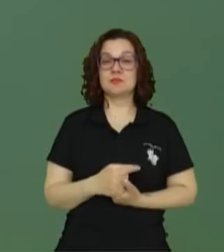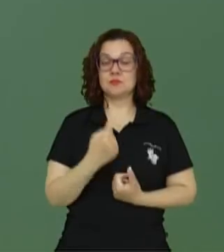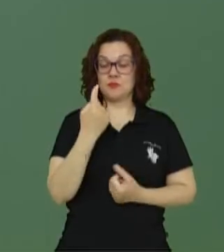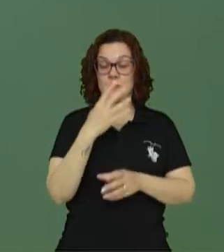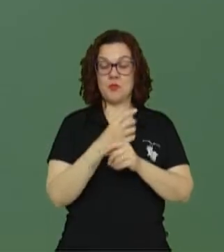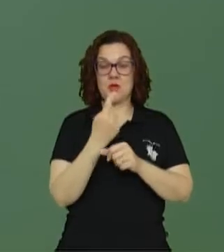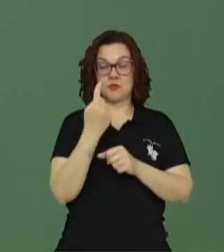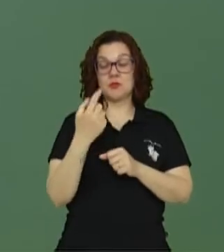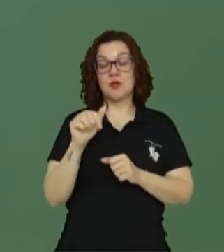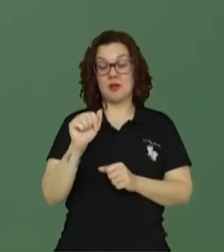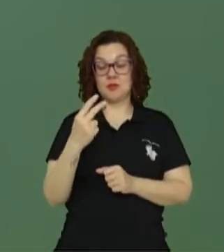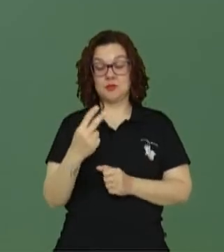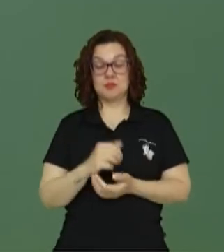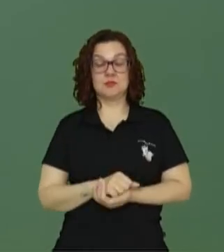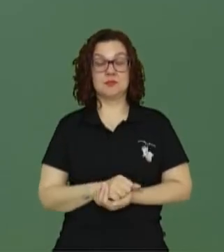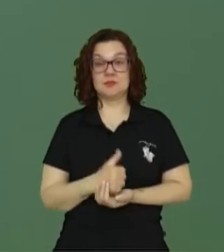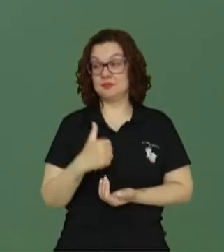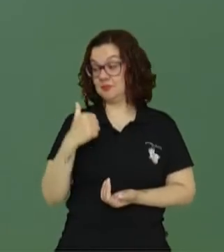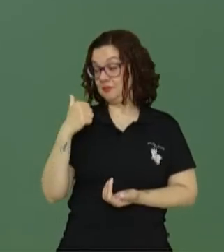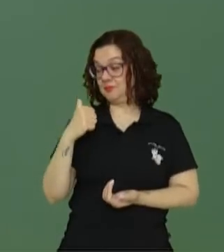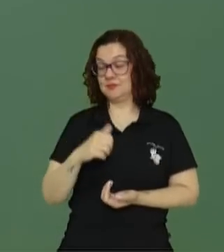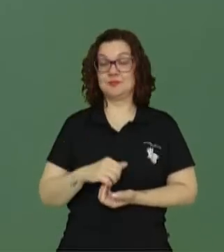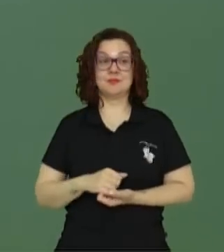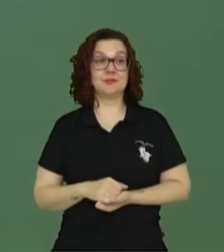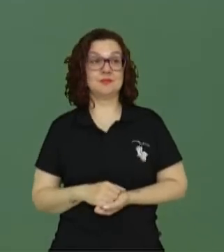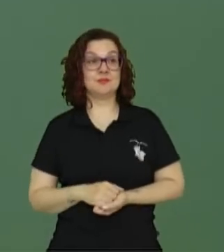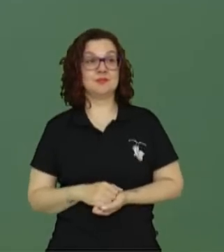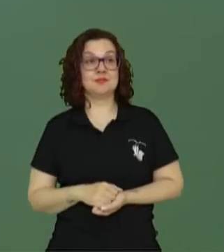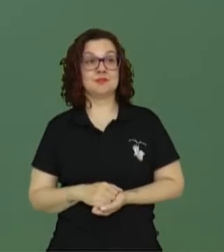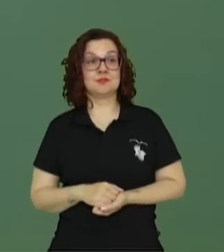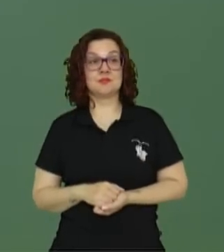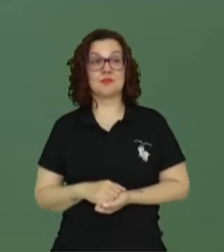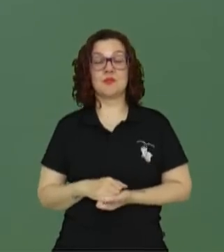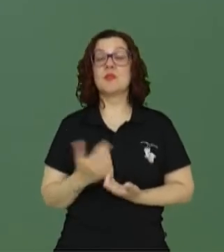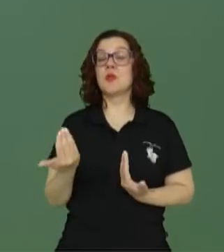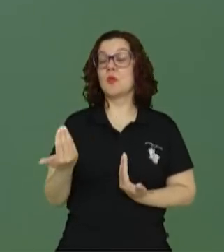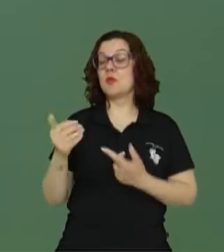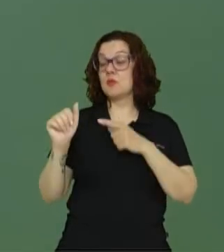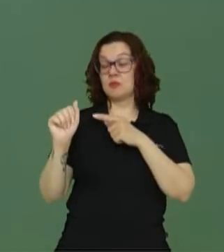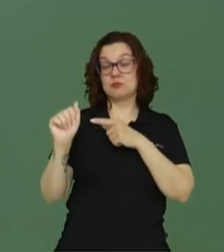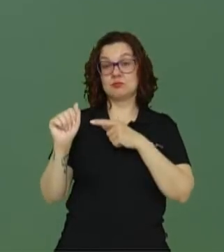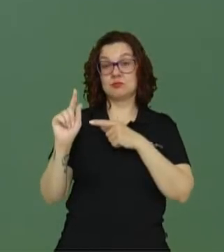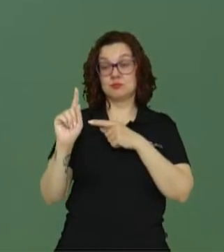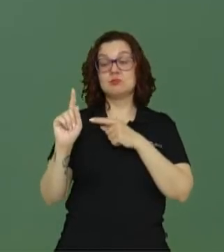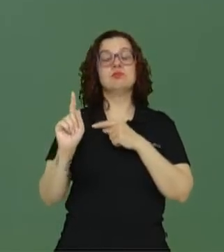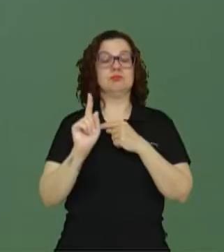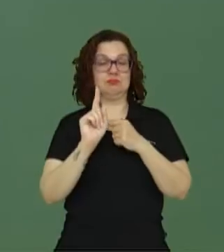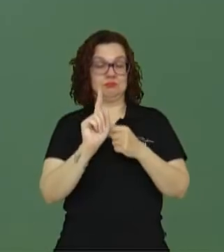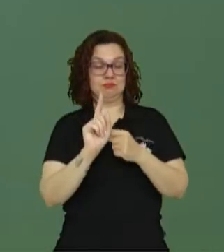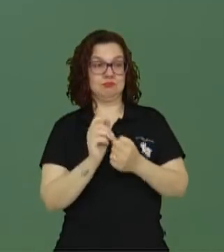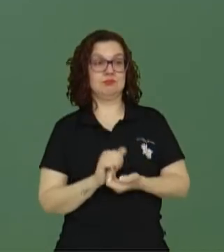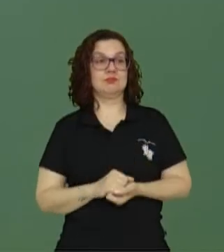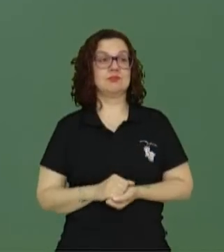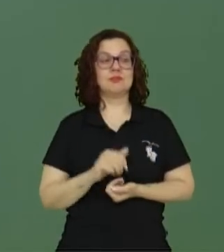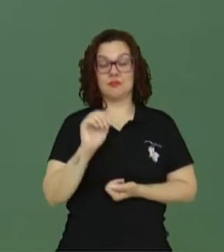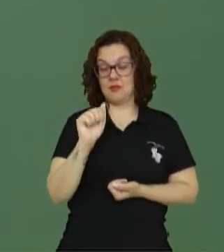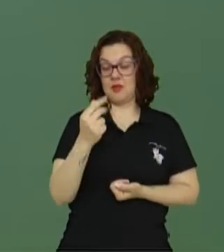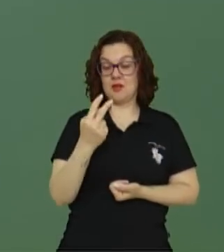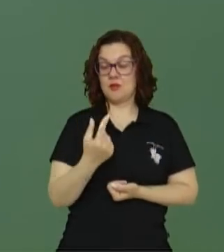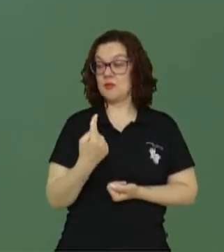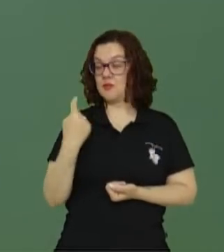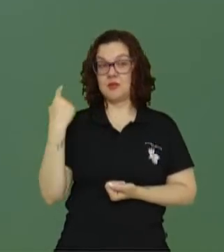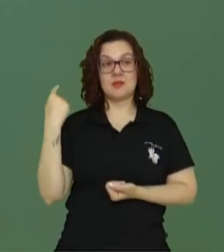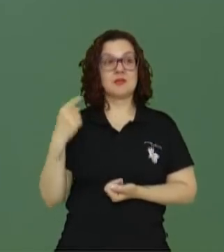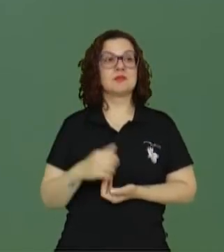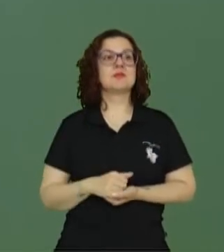2. A2 igual a 2 vezes, quanto vale meu A1? 1. Então, o meu A2